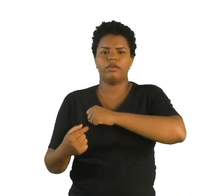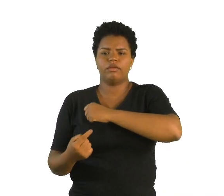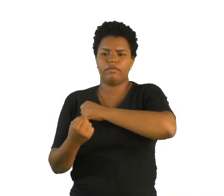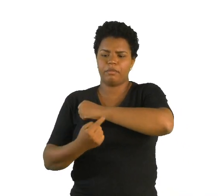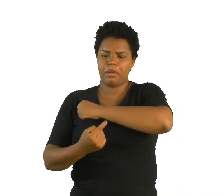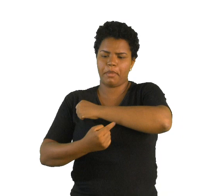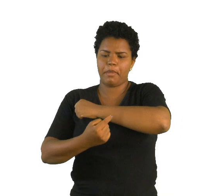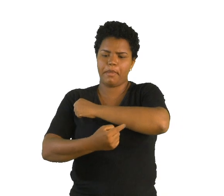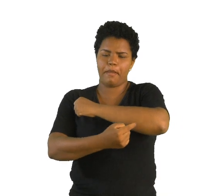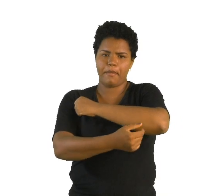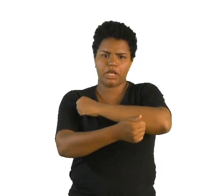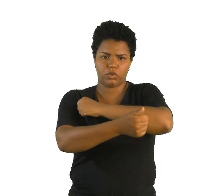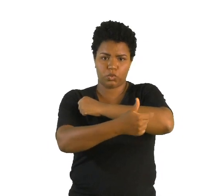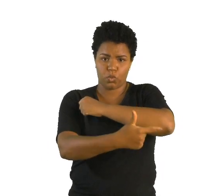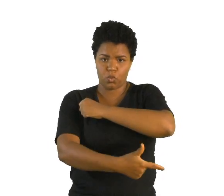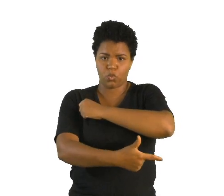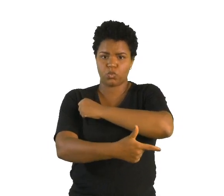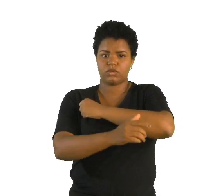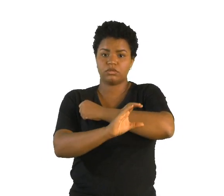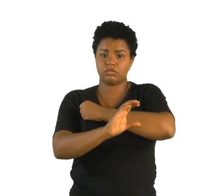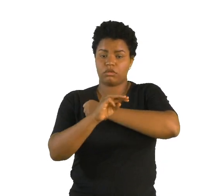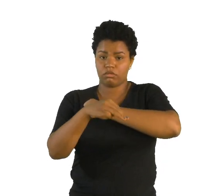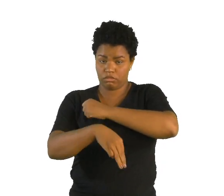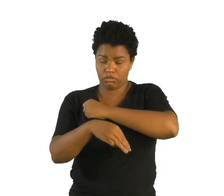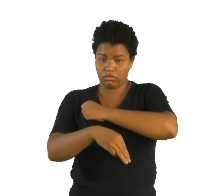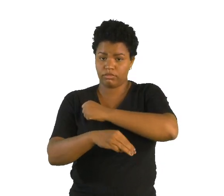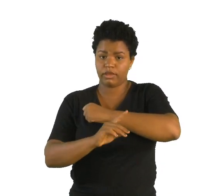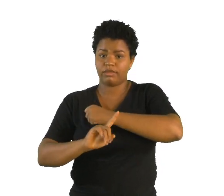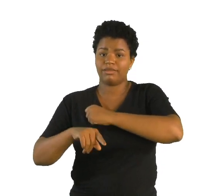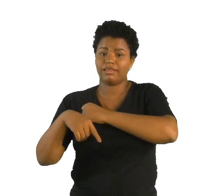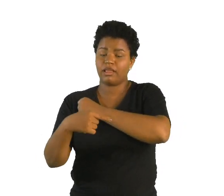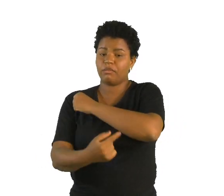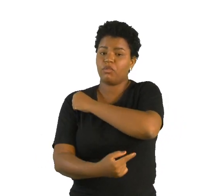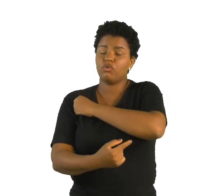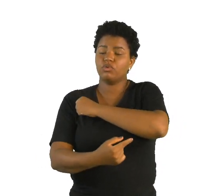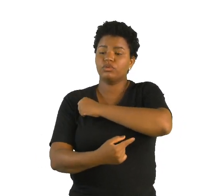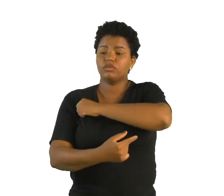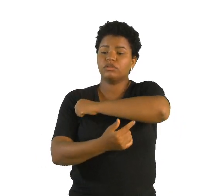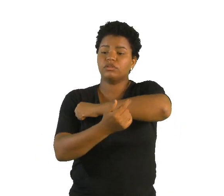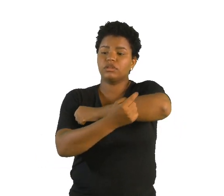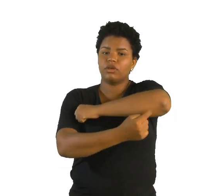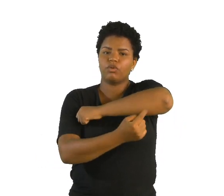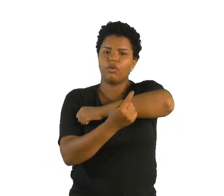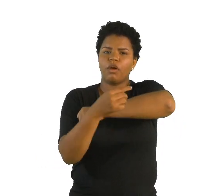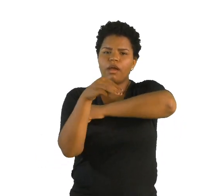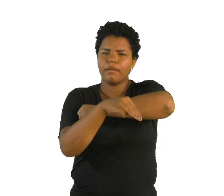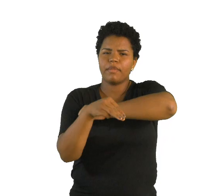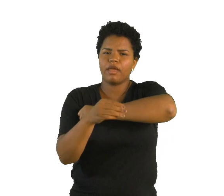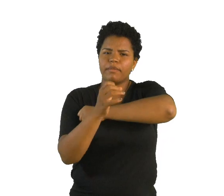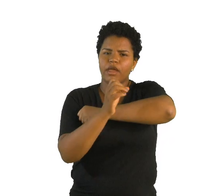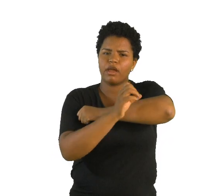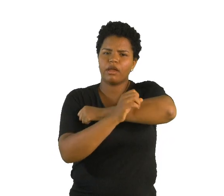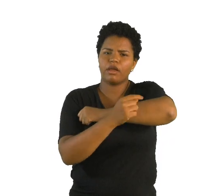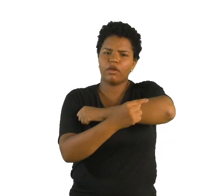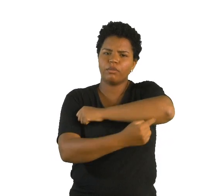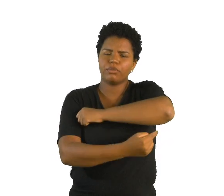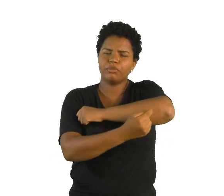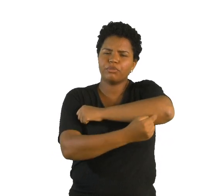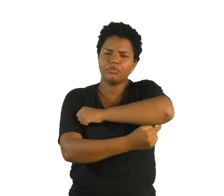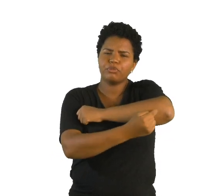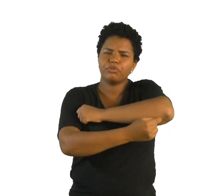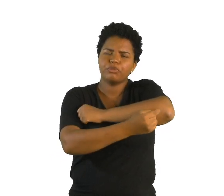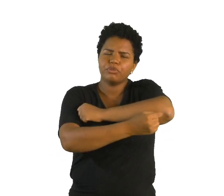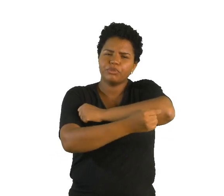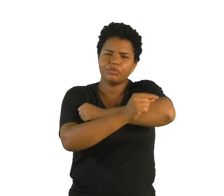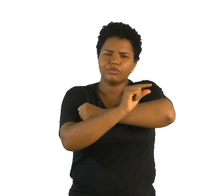12 normalmente, os 12 centímetros, e depois do 12 centímetros eu vou contar os milímetros, que é o tracinho pequenininho